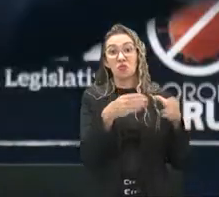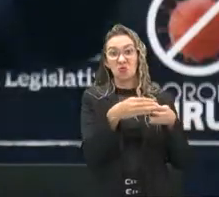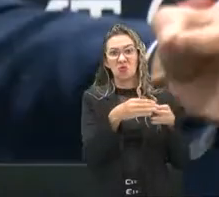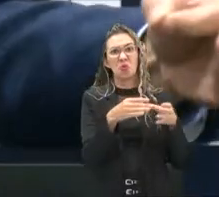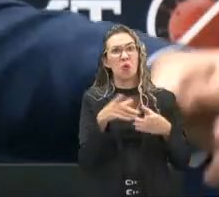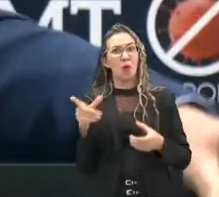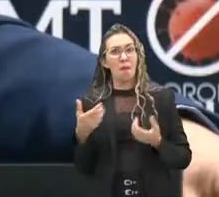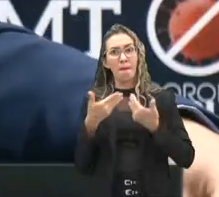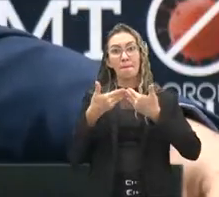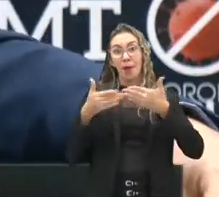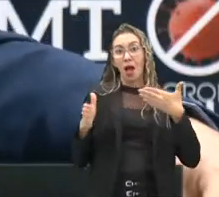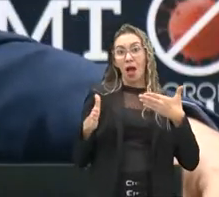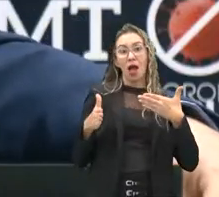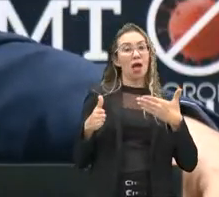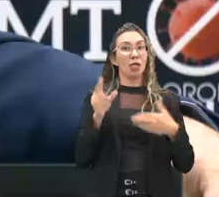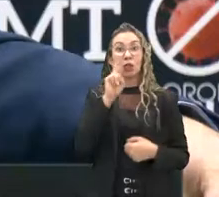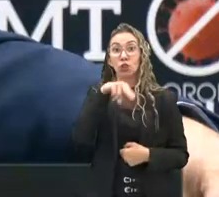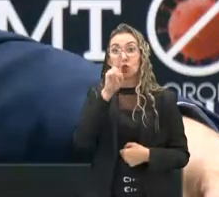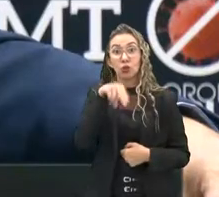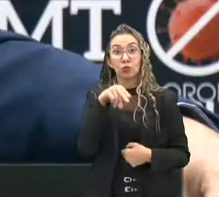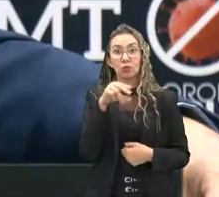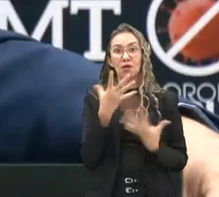bugre, nunca aceitou fechar a imprensa.